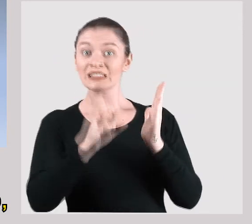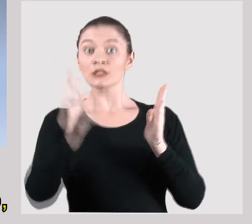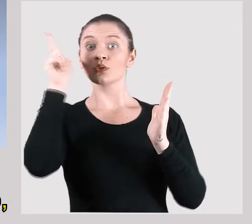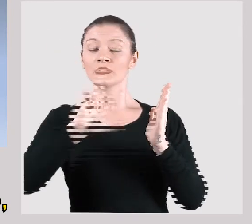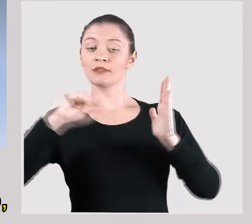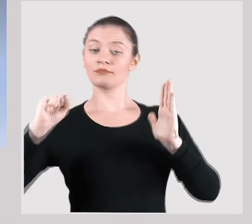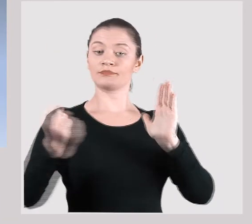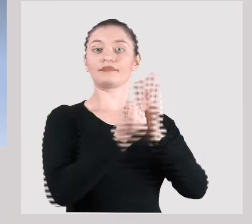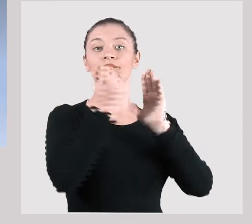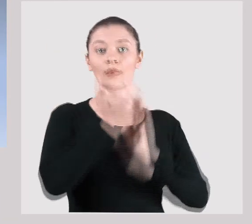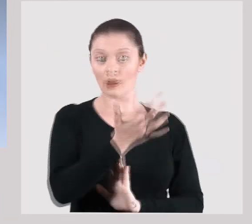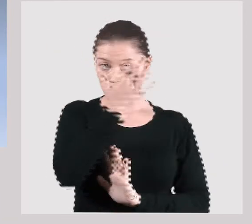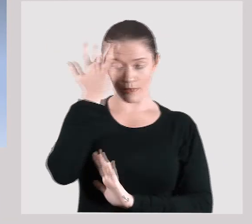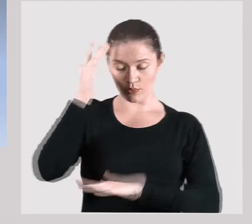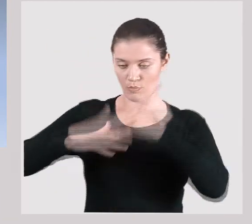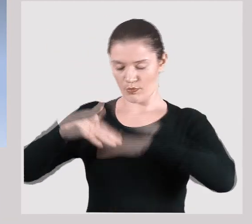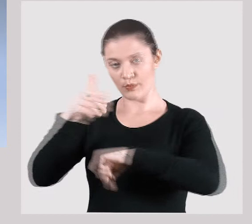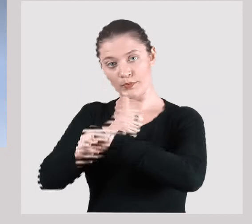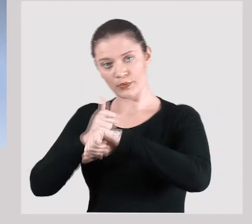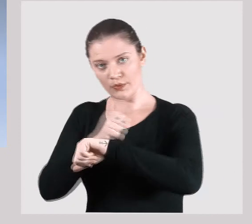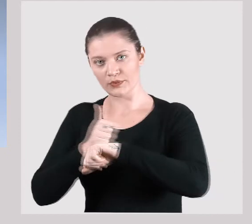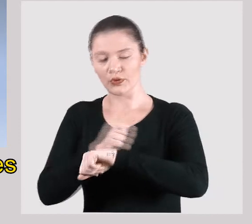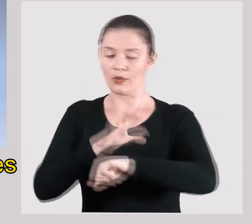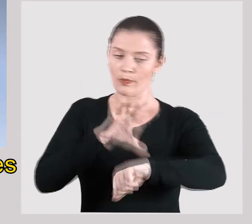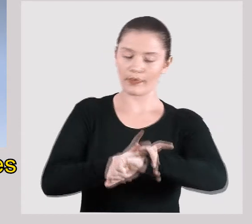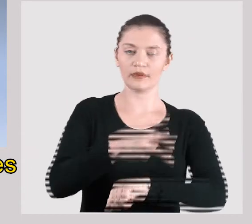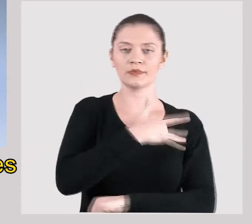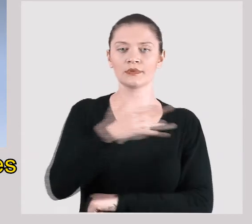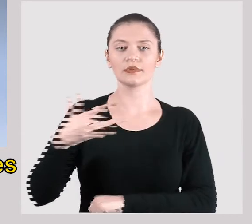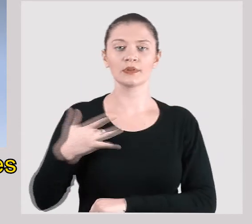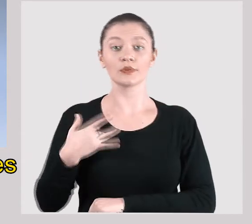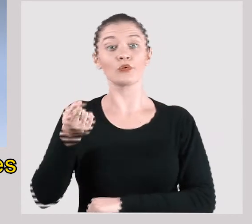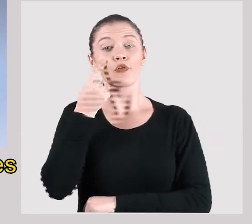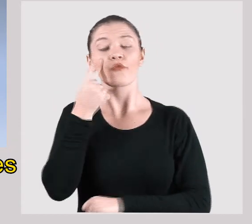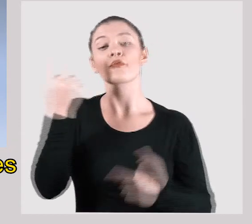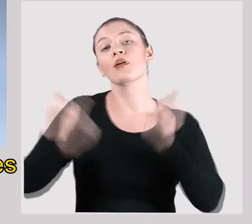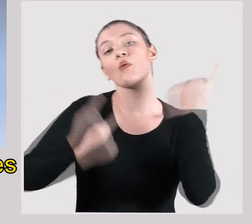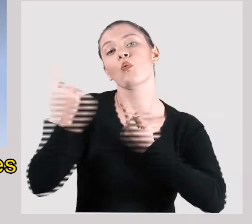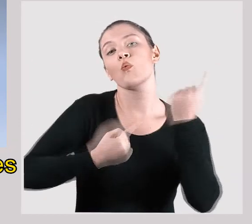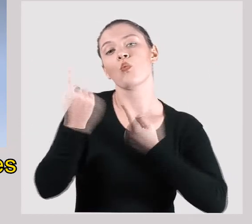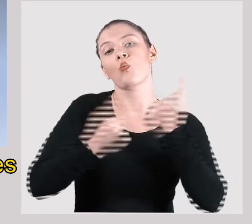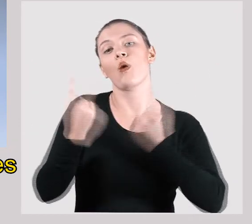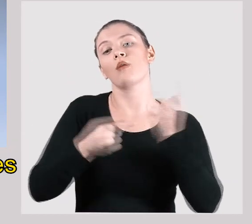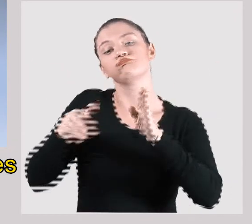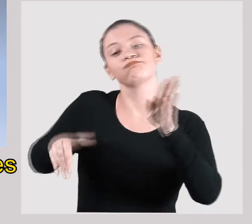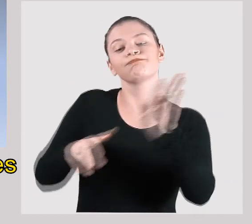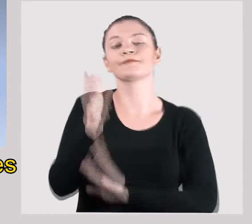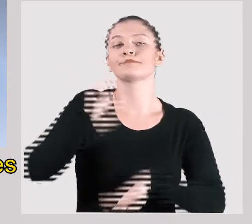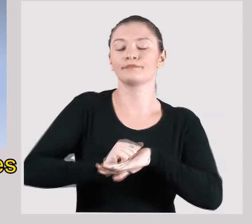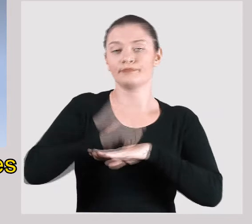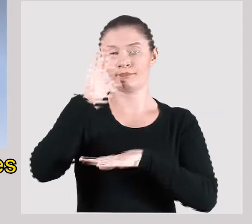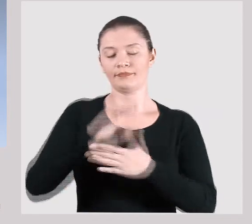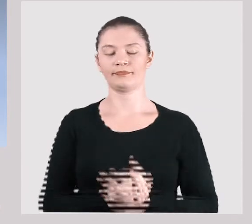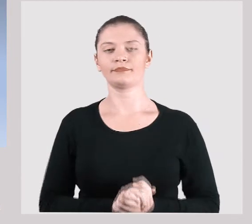nesse repositório, as pessoas profissionais e os planos de saúde, e vão ver quais são os guidelines mais recomendados.